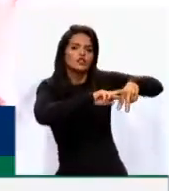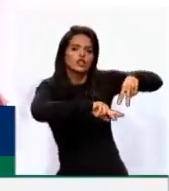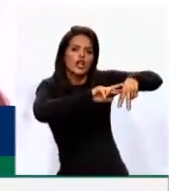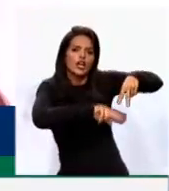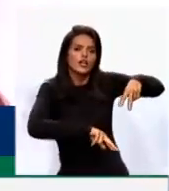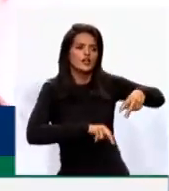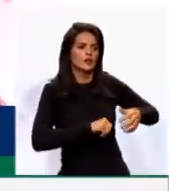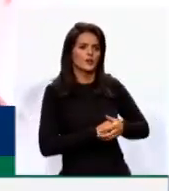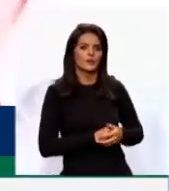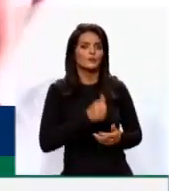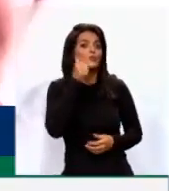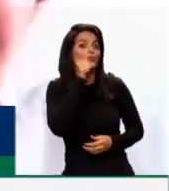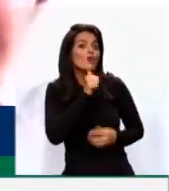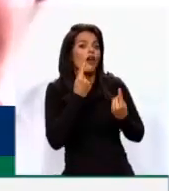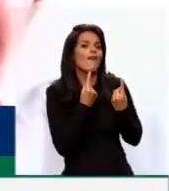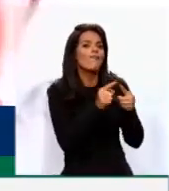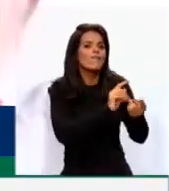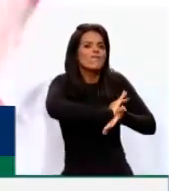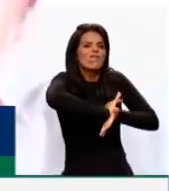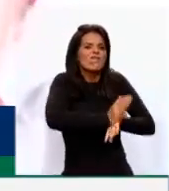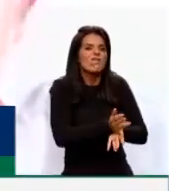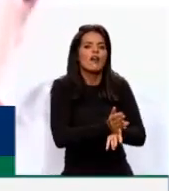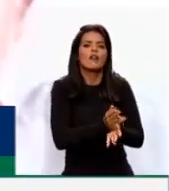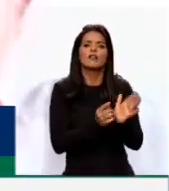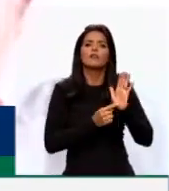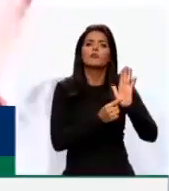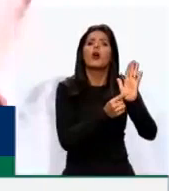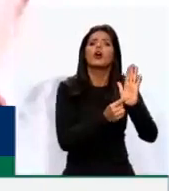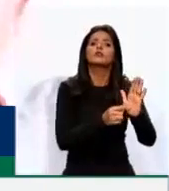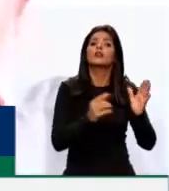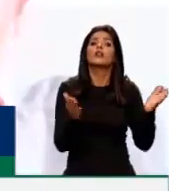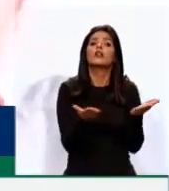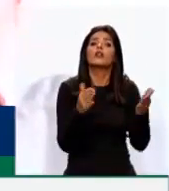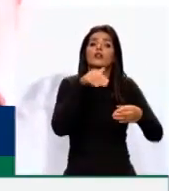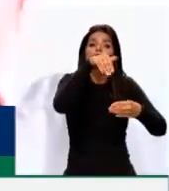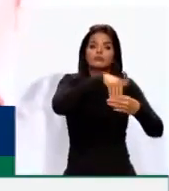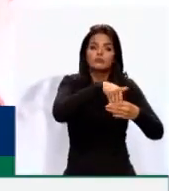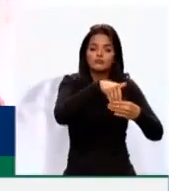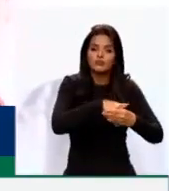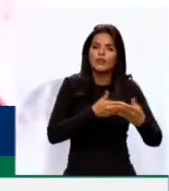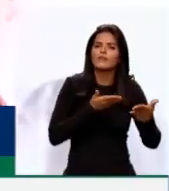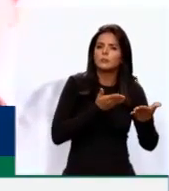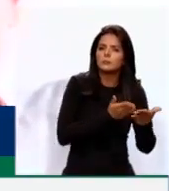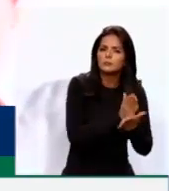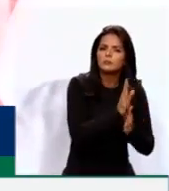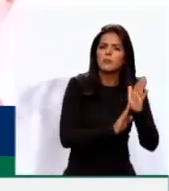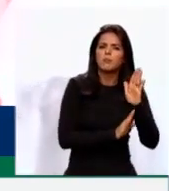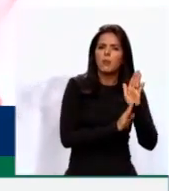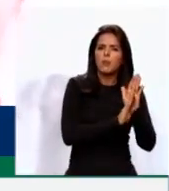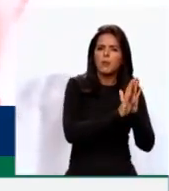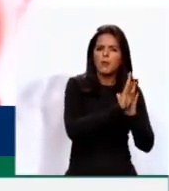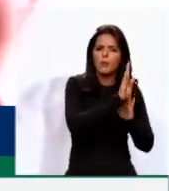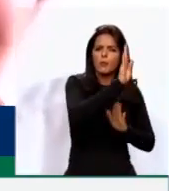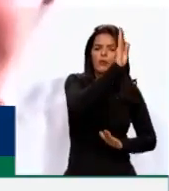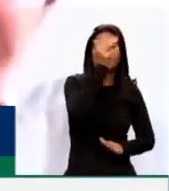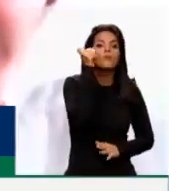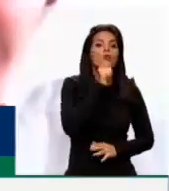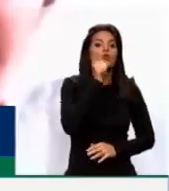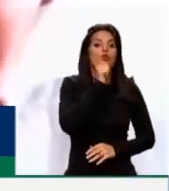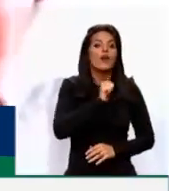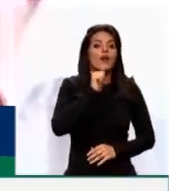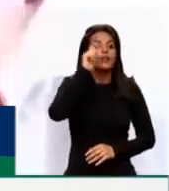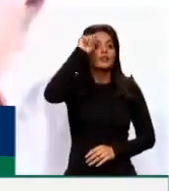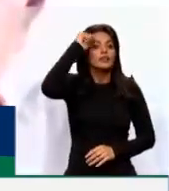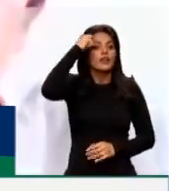também, que se expressa nas próprias eleições. Nós tivemos um crescimento de mulheres negras que assumem